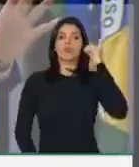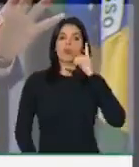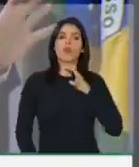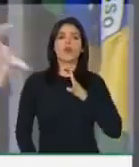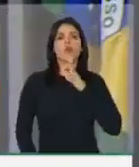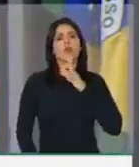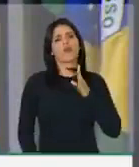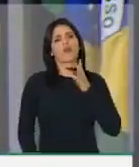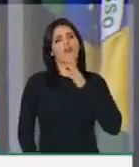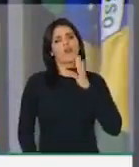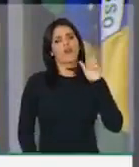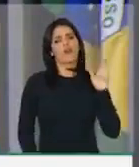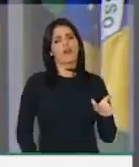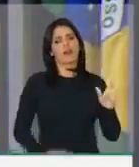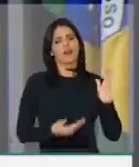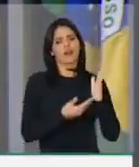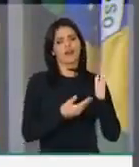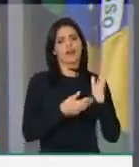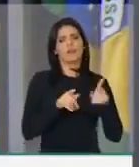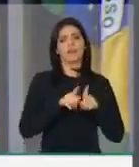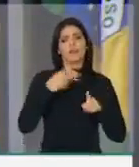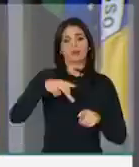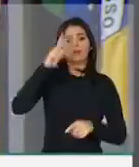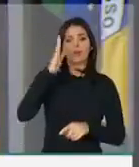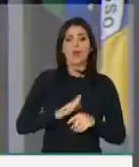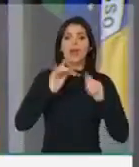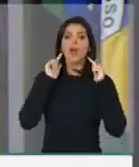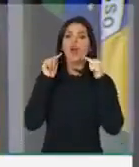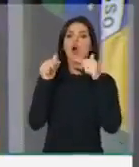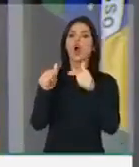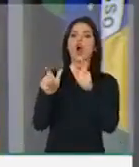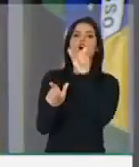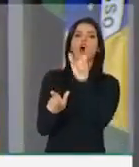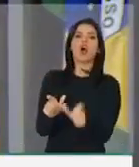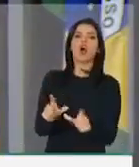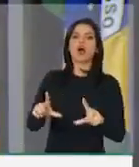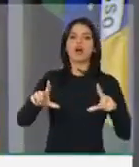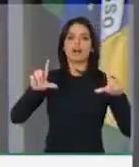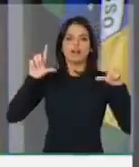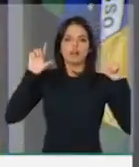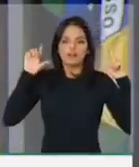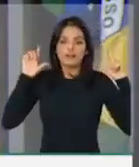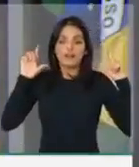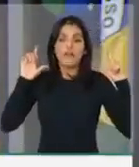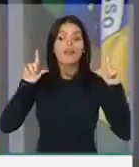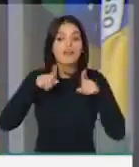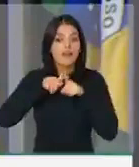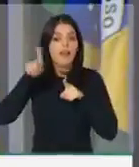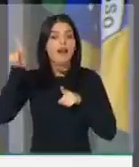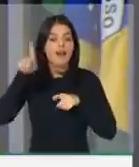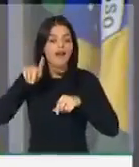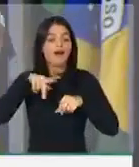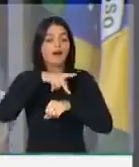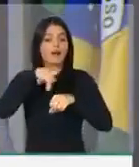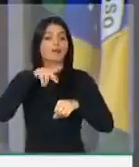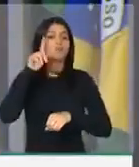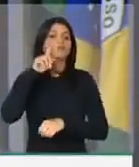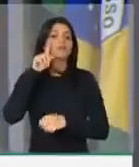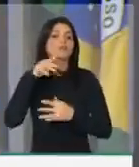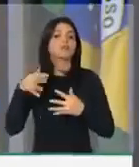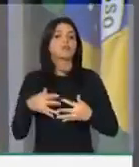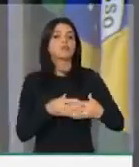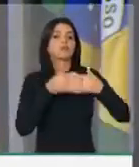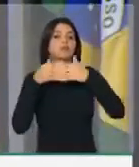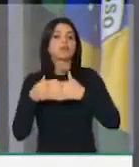conhecido da câmara não só conhecido a câmera conhecidos do Brasil conhecido também nos Estados Unidos por ter